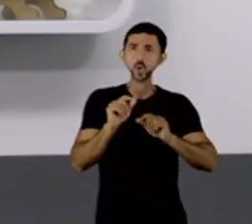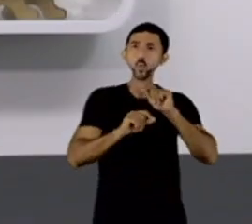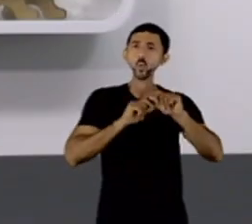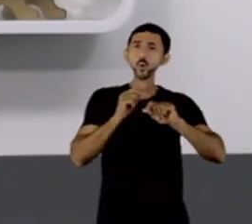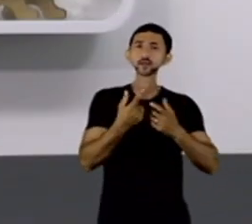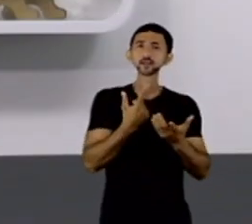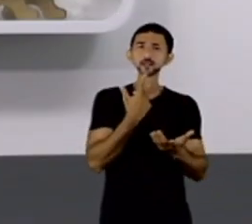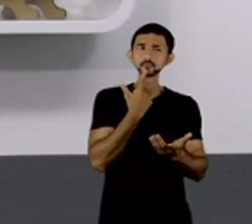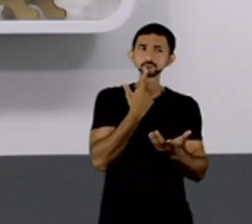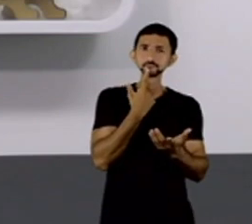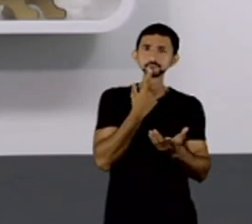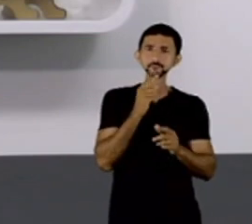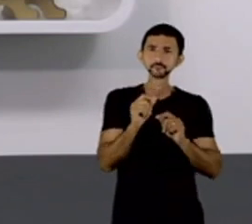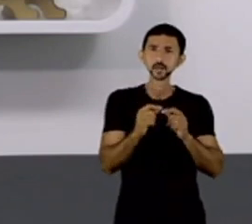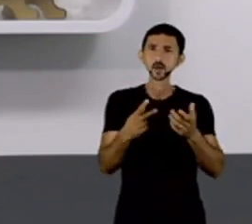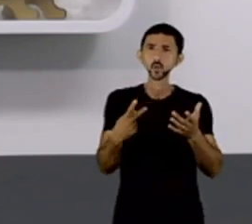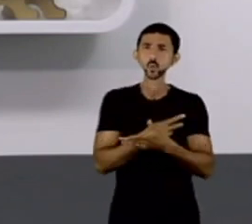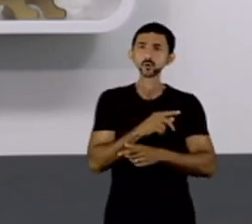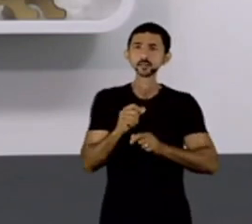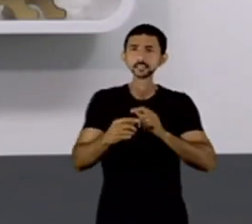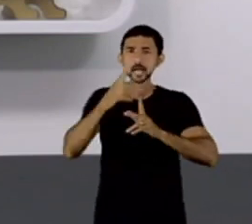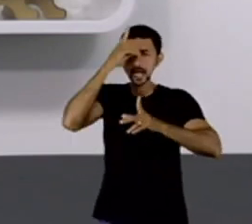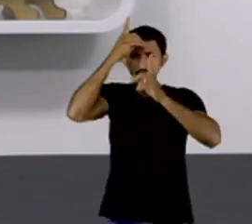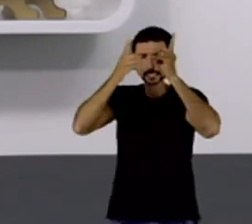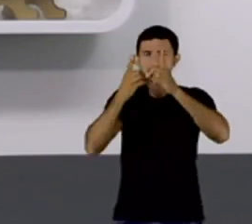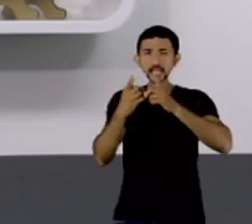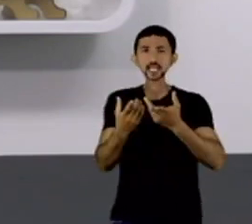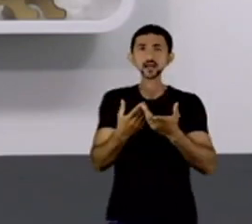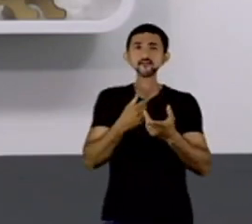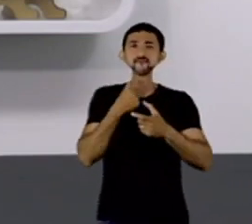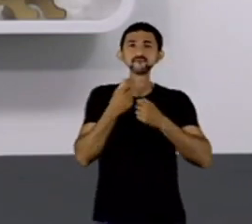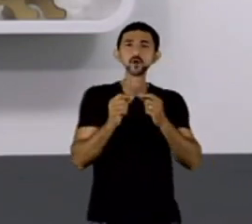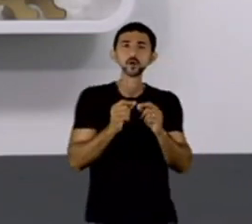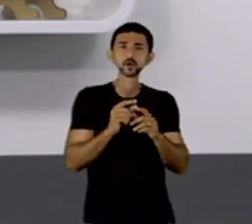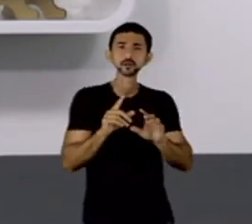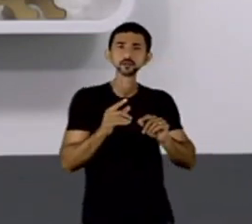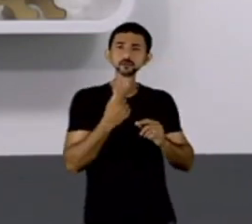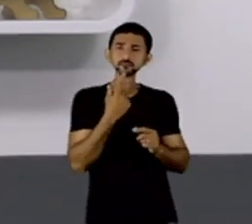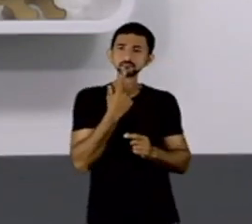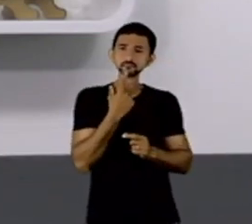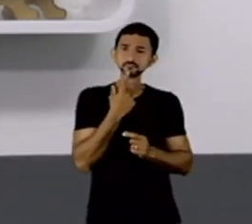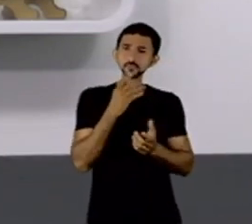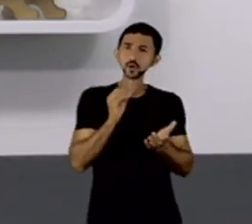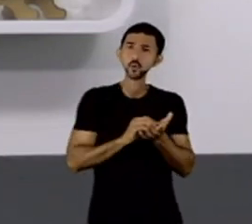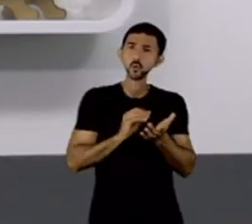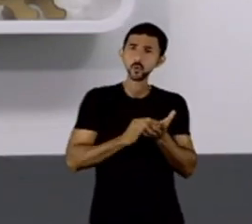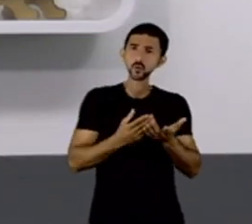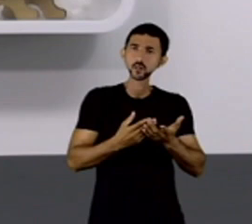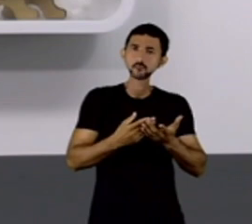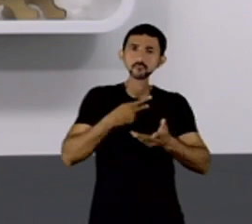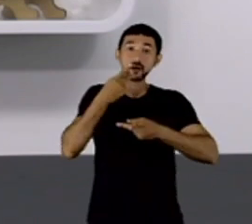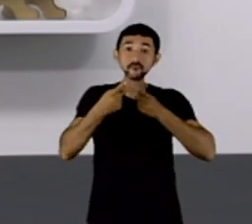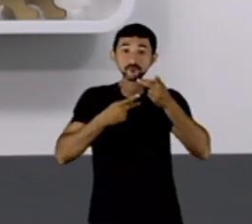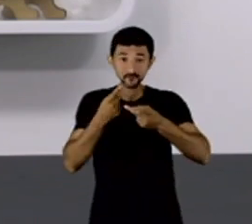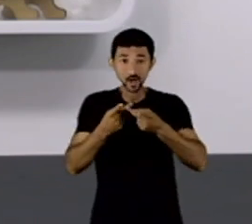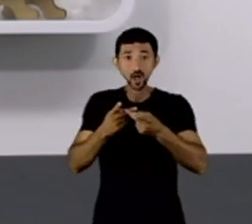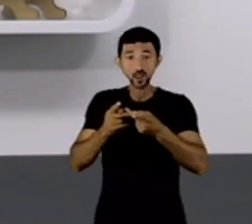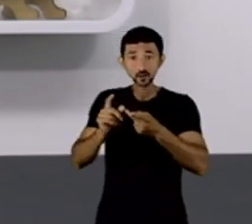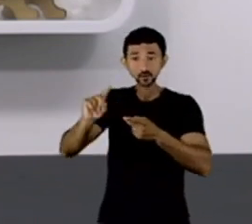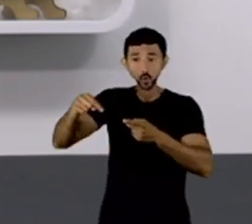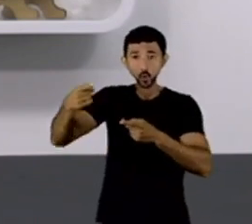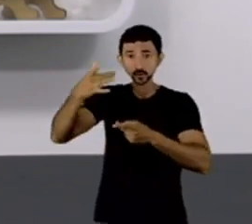é, na verdade, a ideia de voz? É aquela que a gente conhece mesmo, da fala de